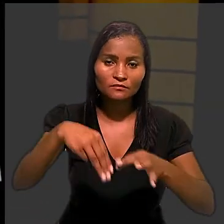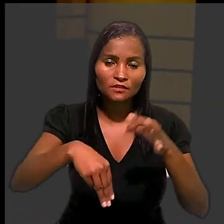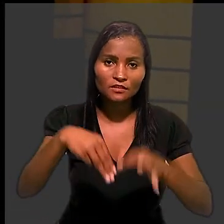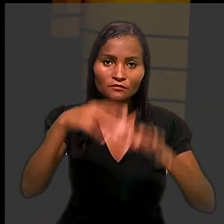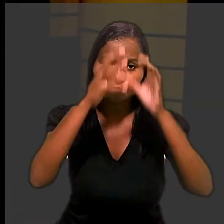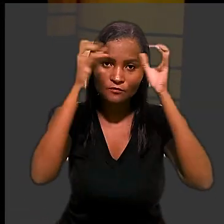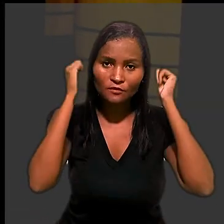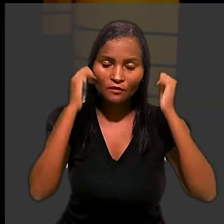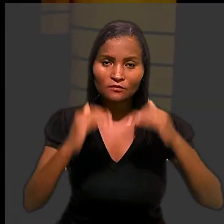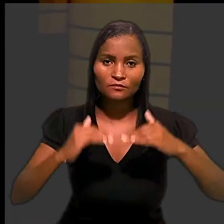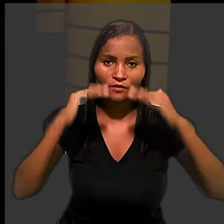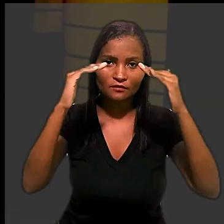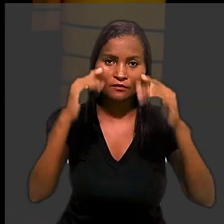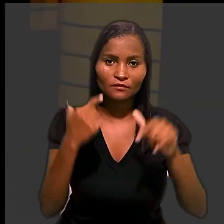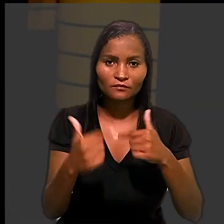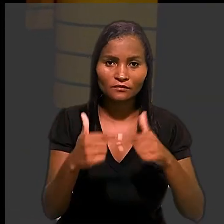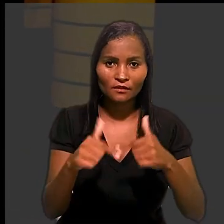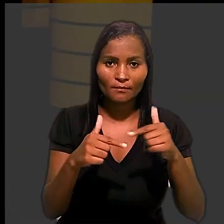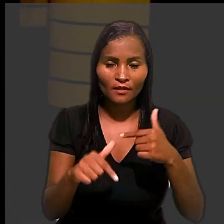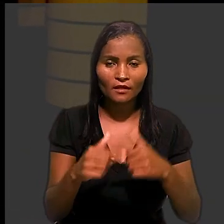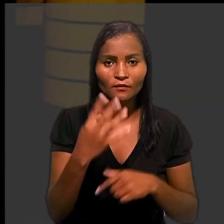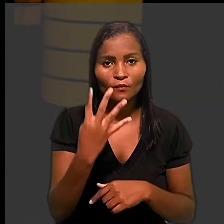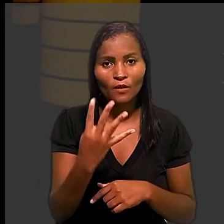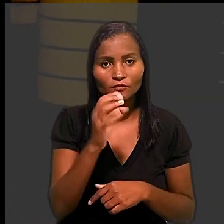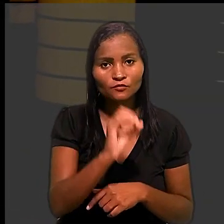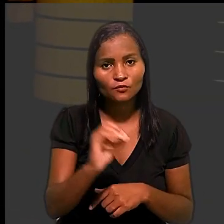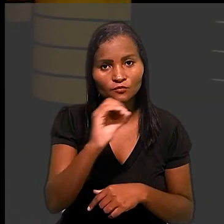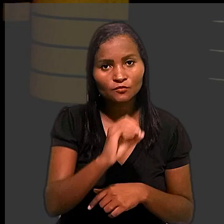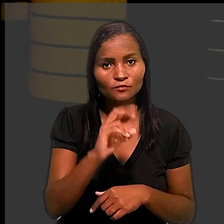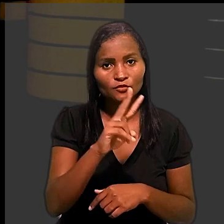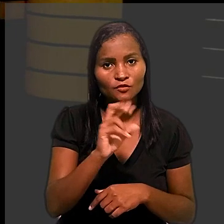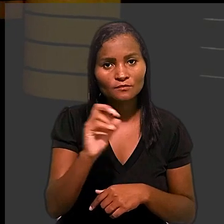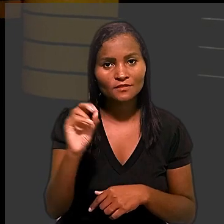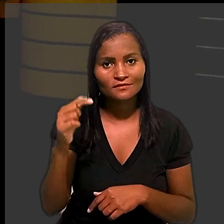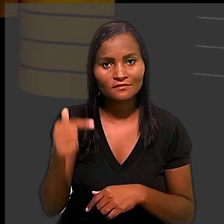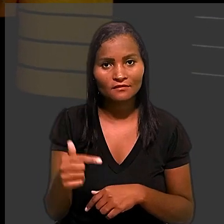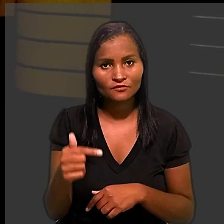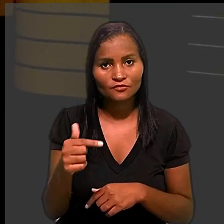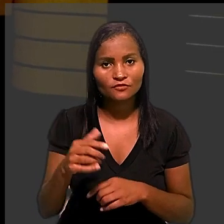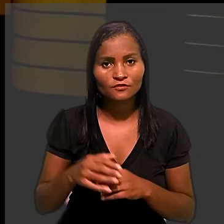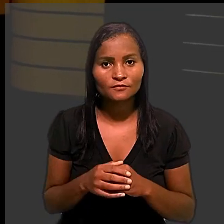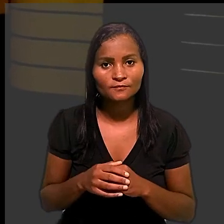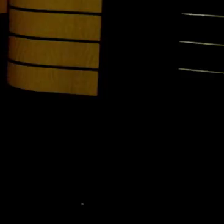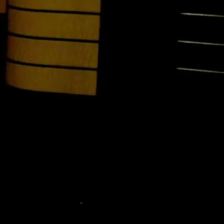posse como ministro do Tribunal Superior do Trabalho em 4 de outubro de 2007.